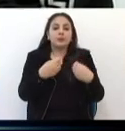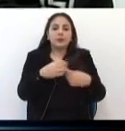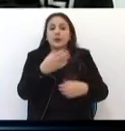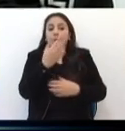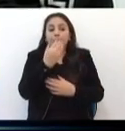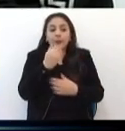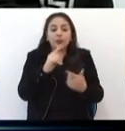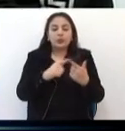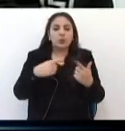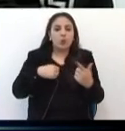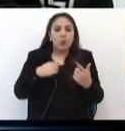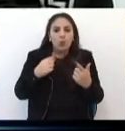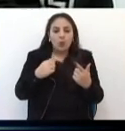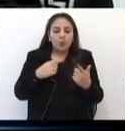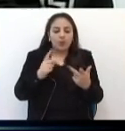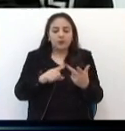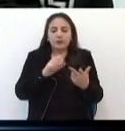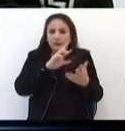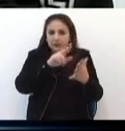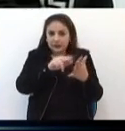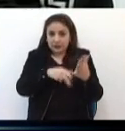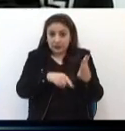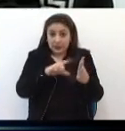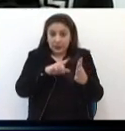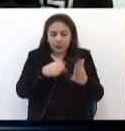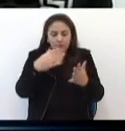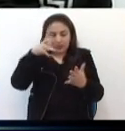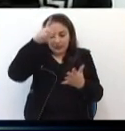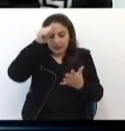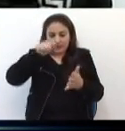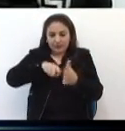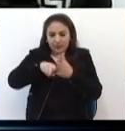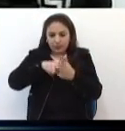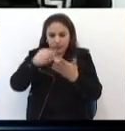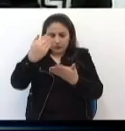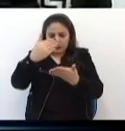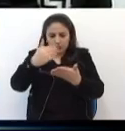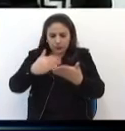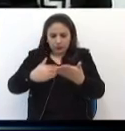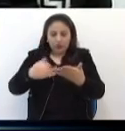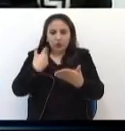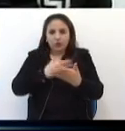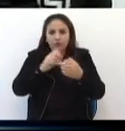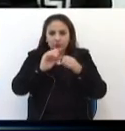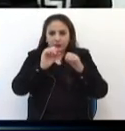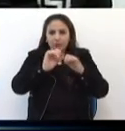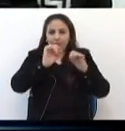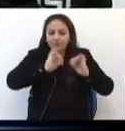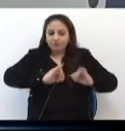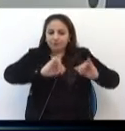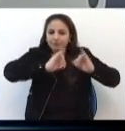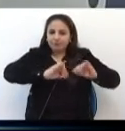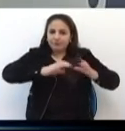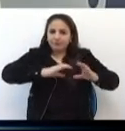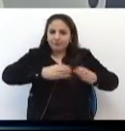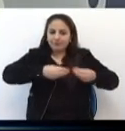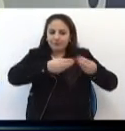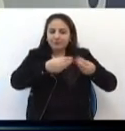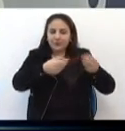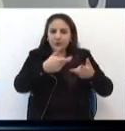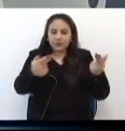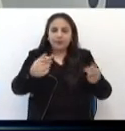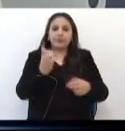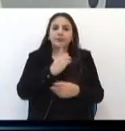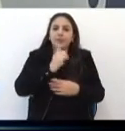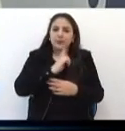precisando, alimentos, roupas, e a partir desse questionário, desse diagnóstico, então é feito algumas campanhas.